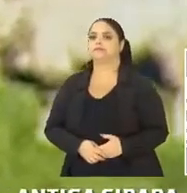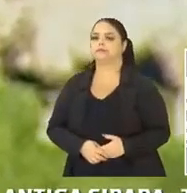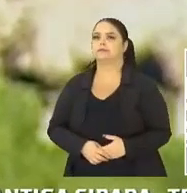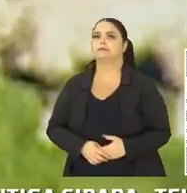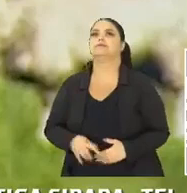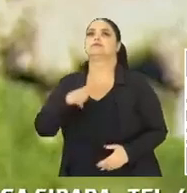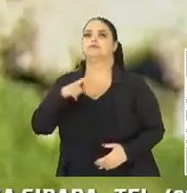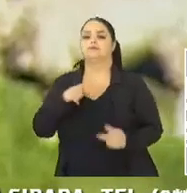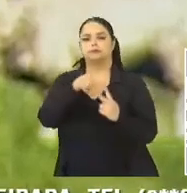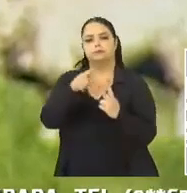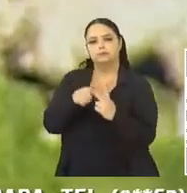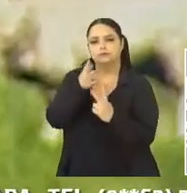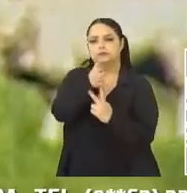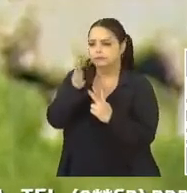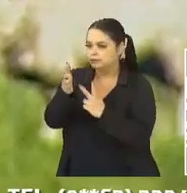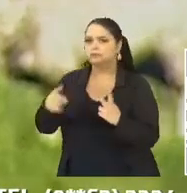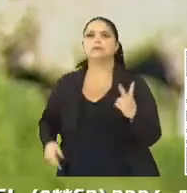a gente tem dois caminhos a seguir: